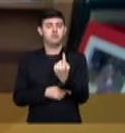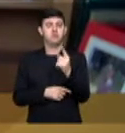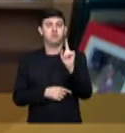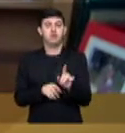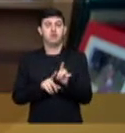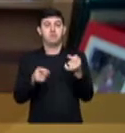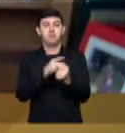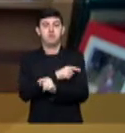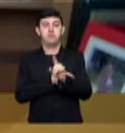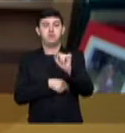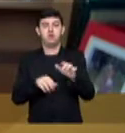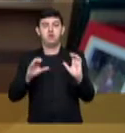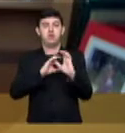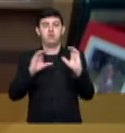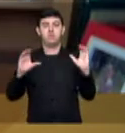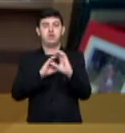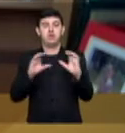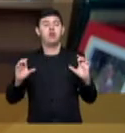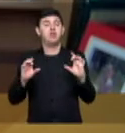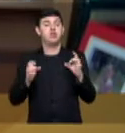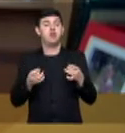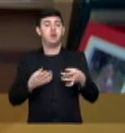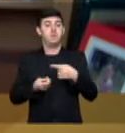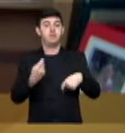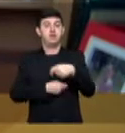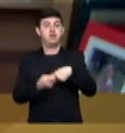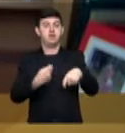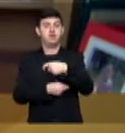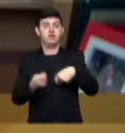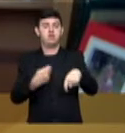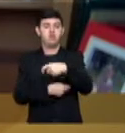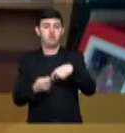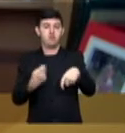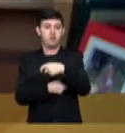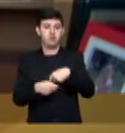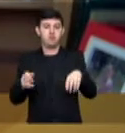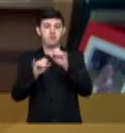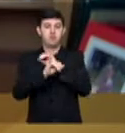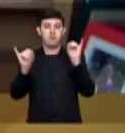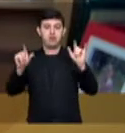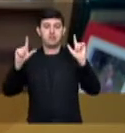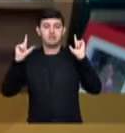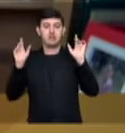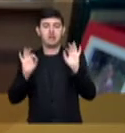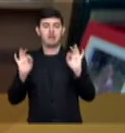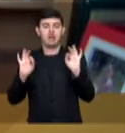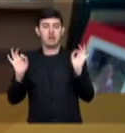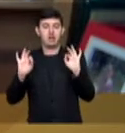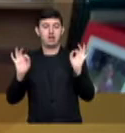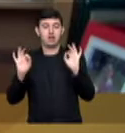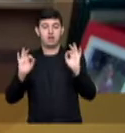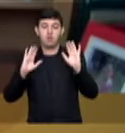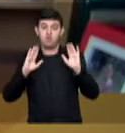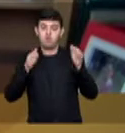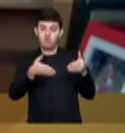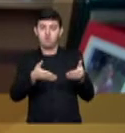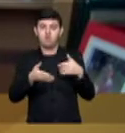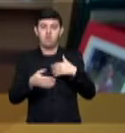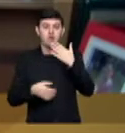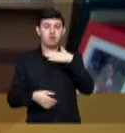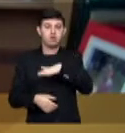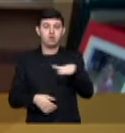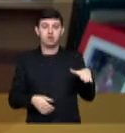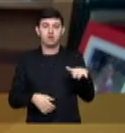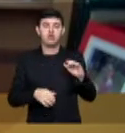proibição da comunicação mercadológica e não publicidade dirigida às crianças nos estabelecimentos de